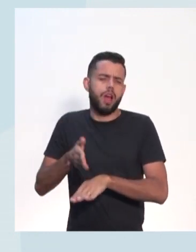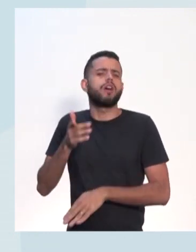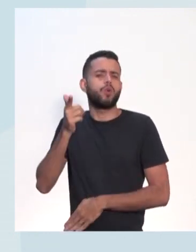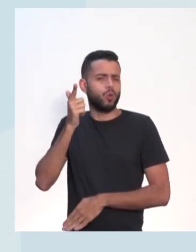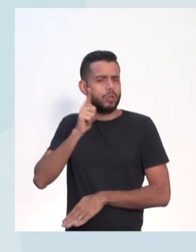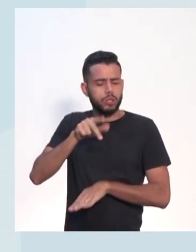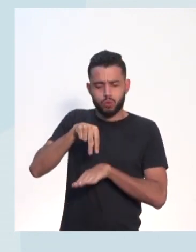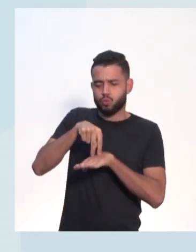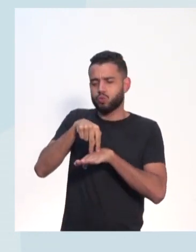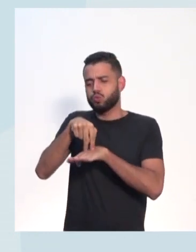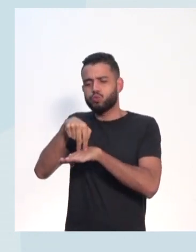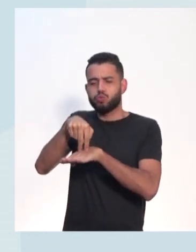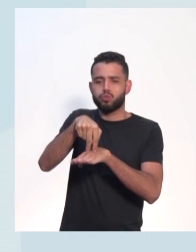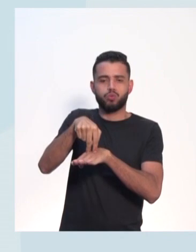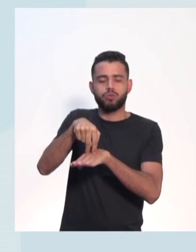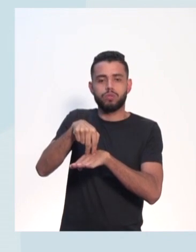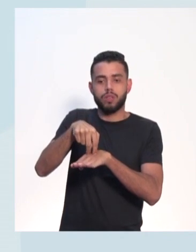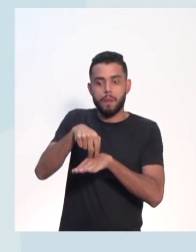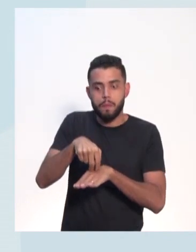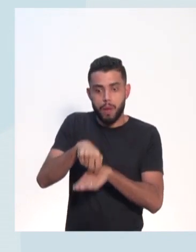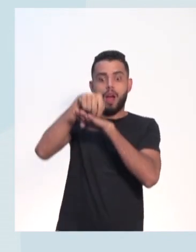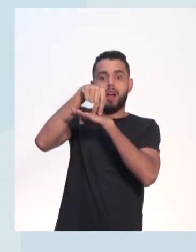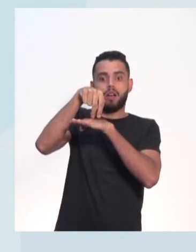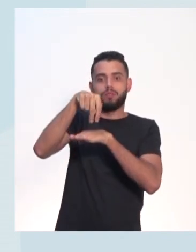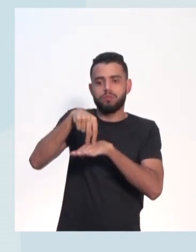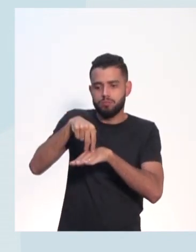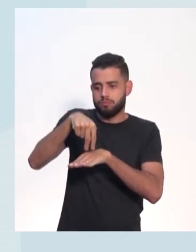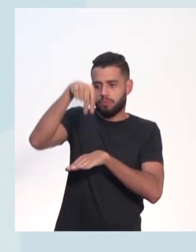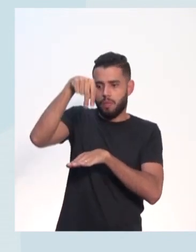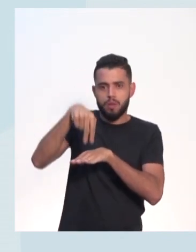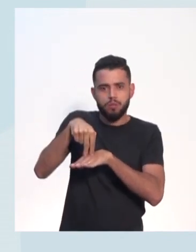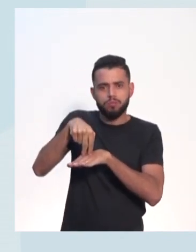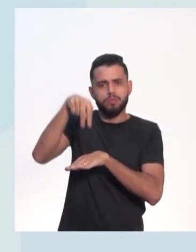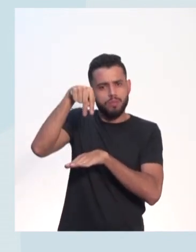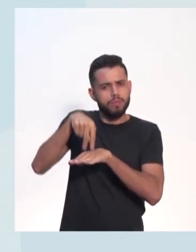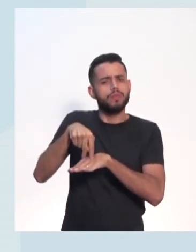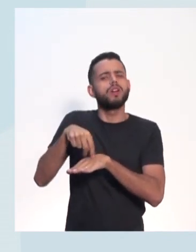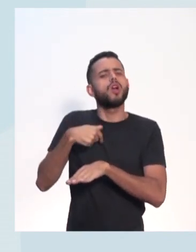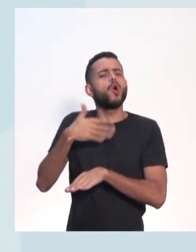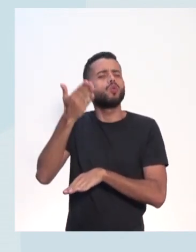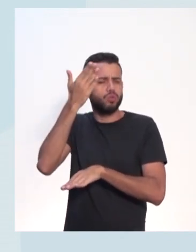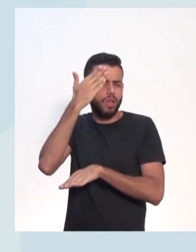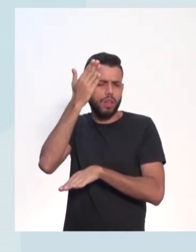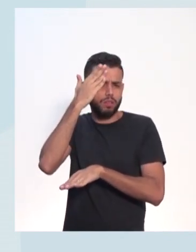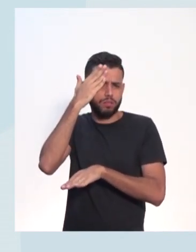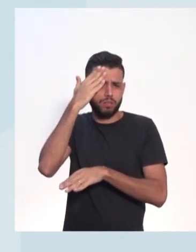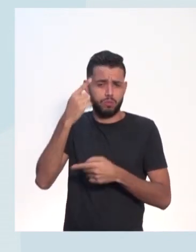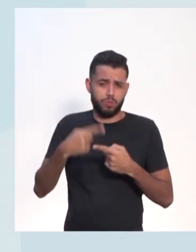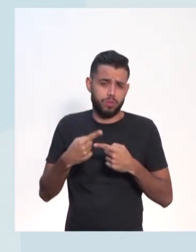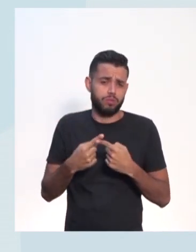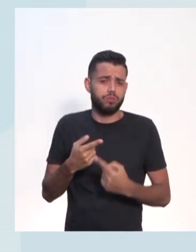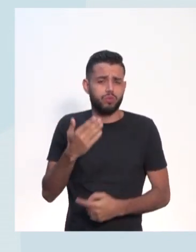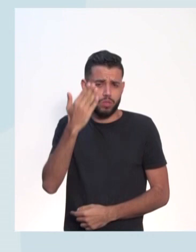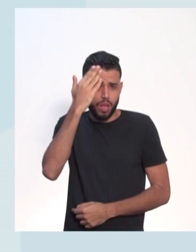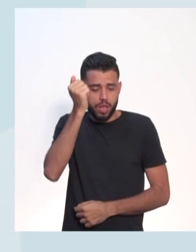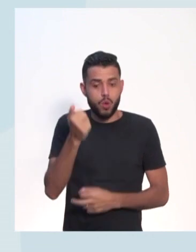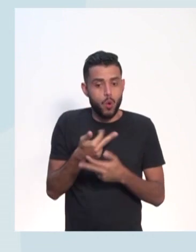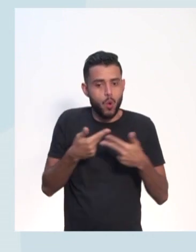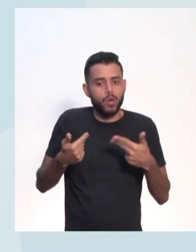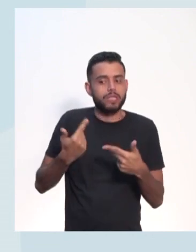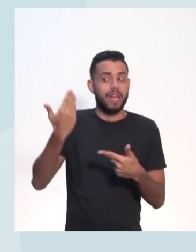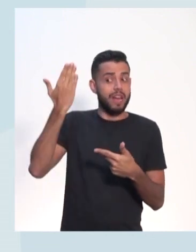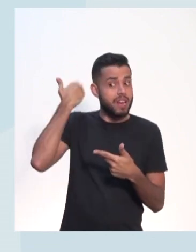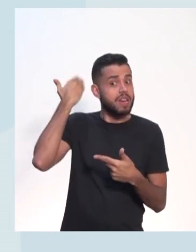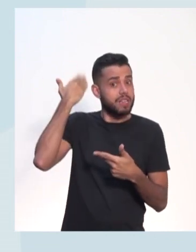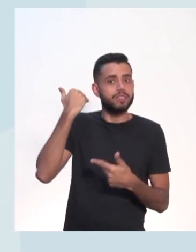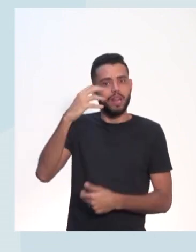fazer. Saltar sem o skate, eu também sei como fazer, é uma habilidade que eu já domino, são conhecimentos anteriores